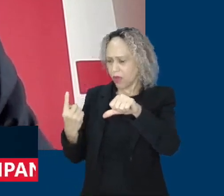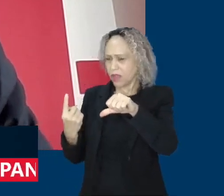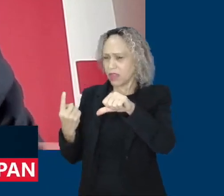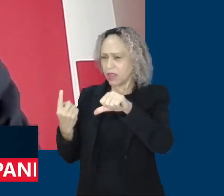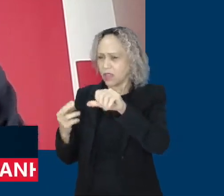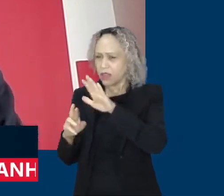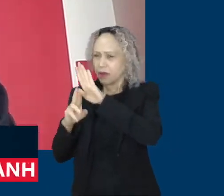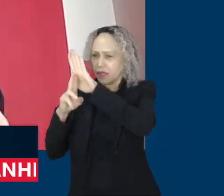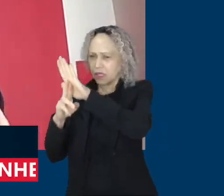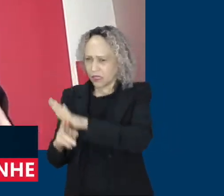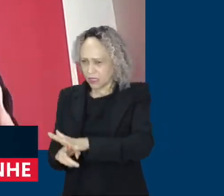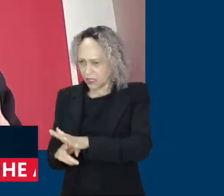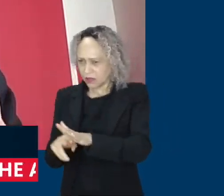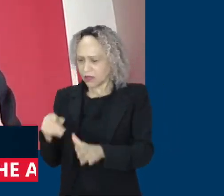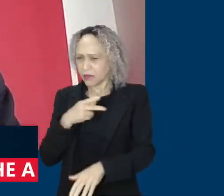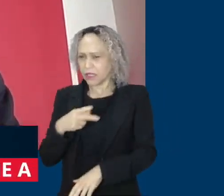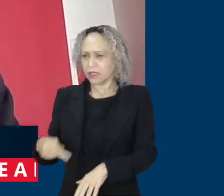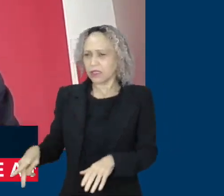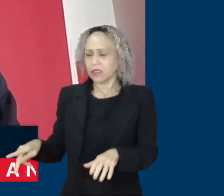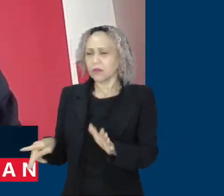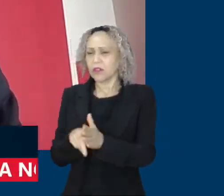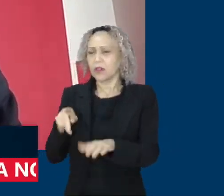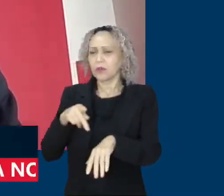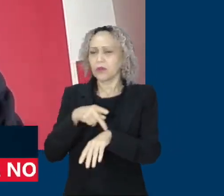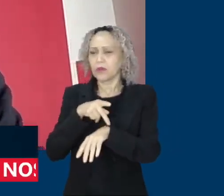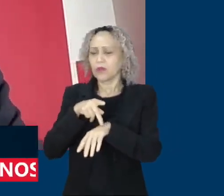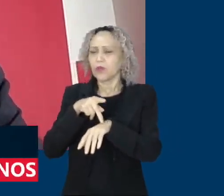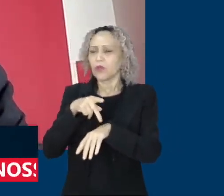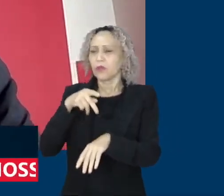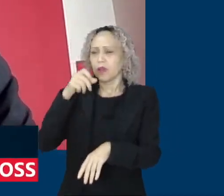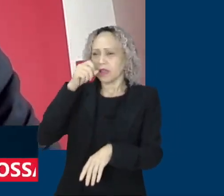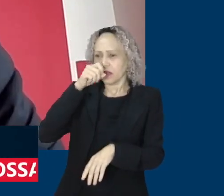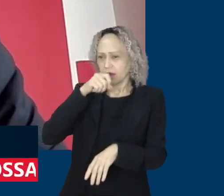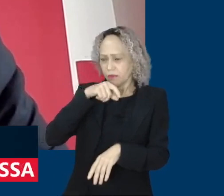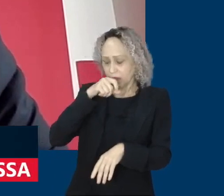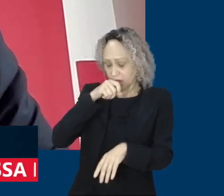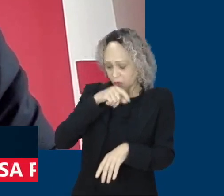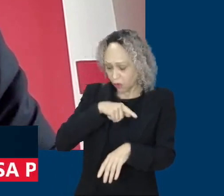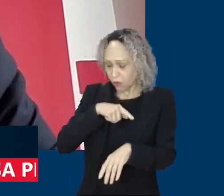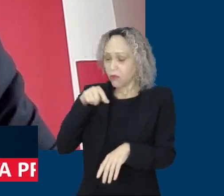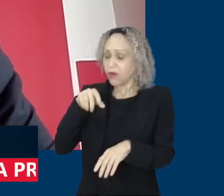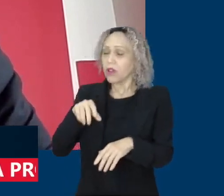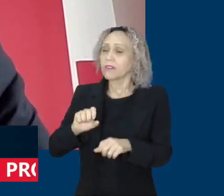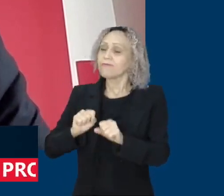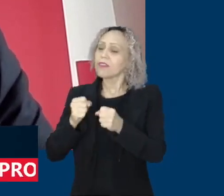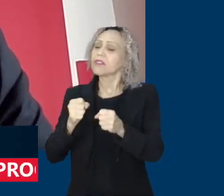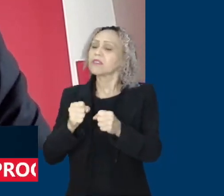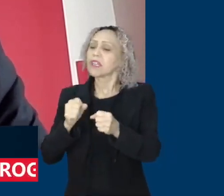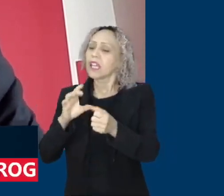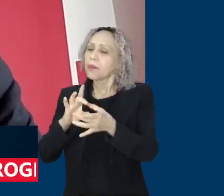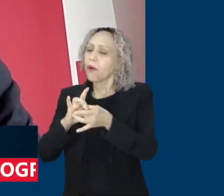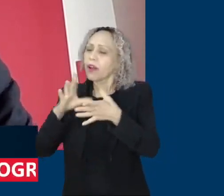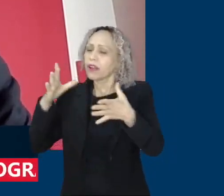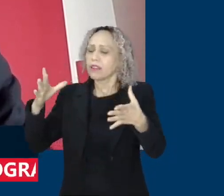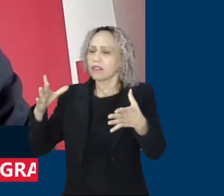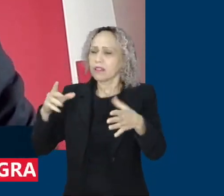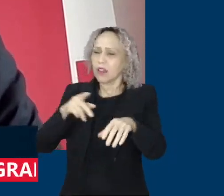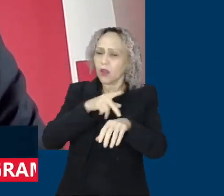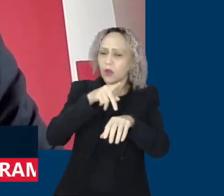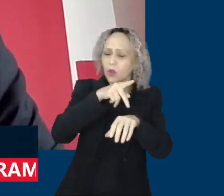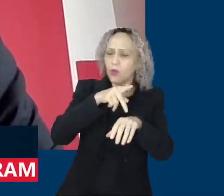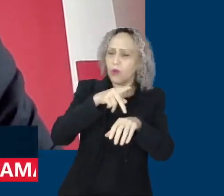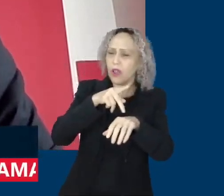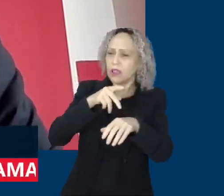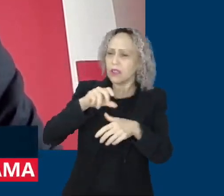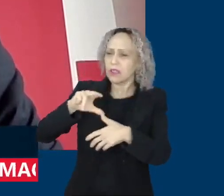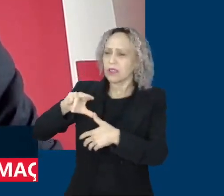do Peru, defenderam a democracia, defenderam a integração. Portanto, a ideia de sermos tolerantes